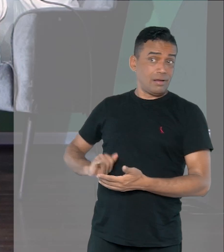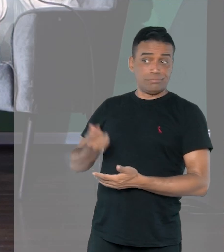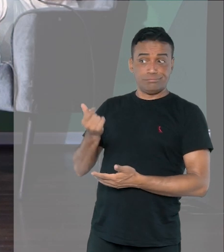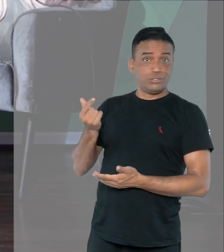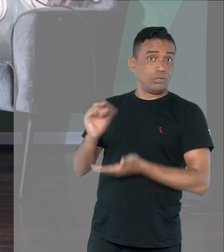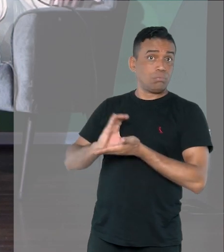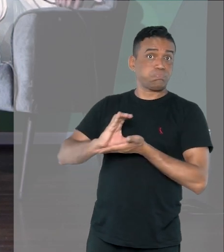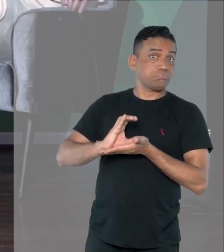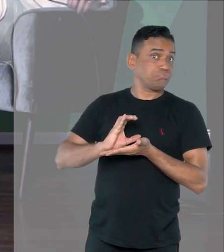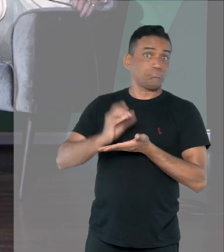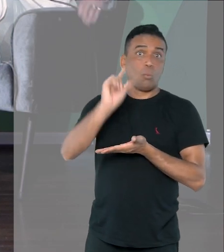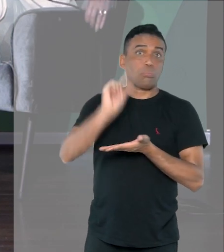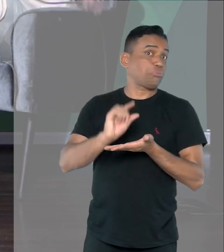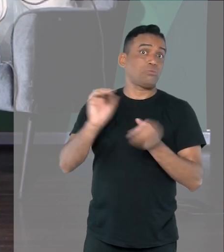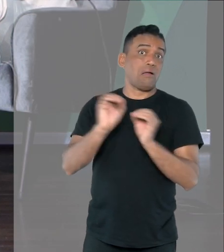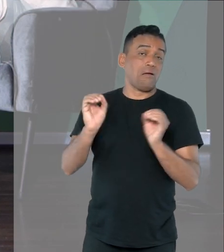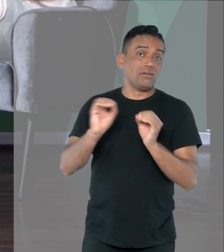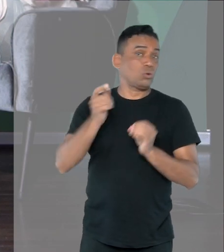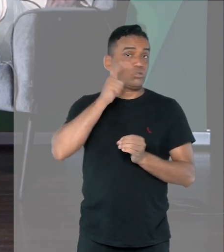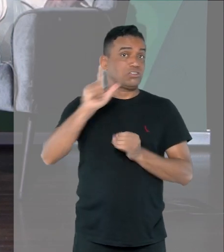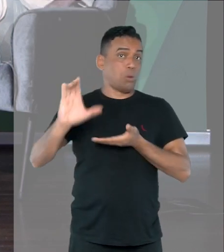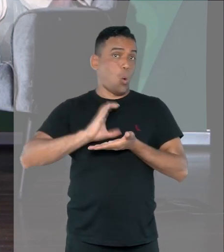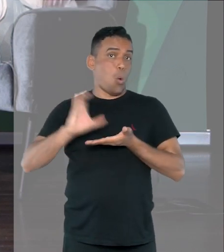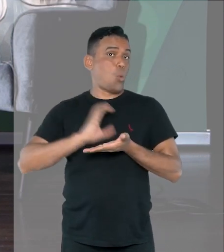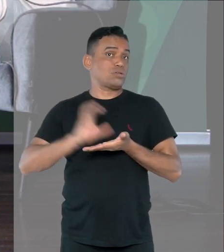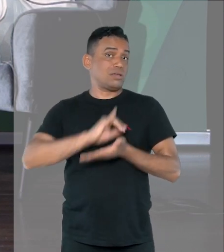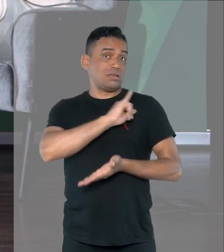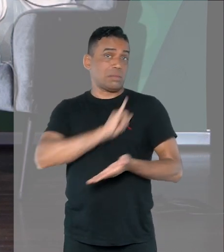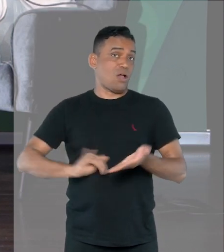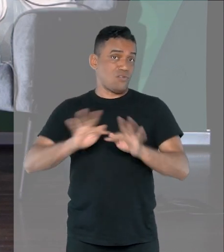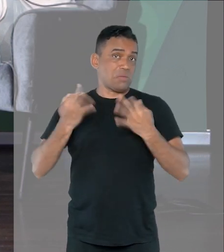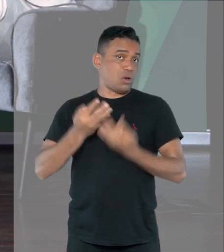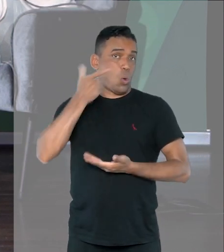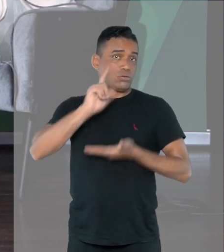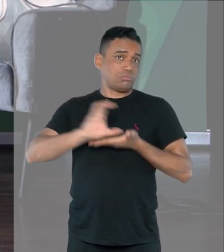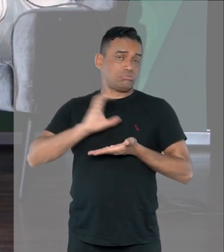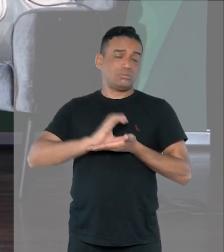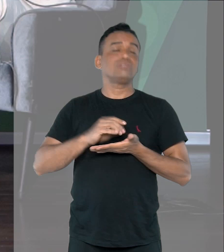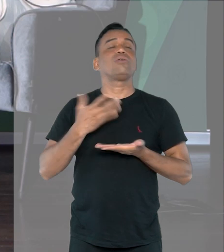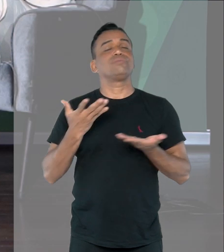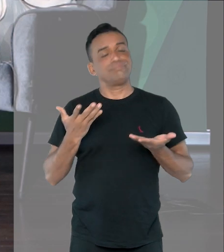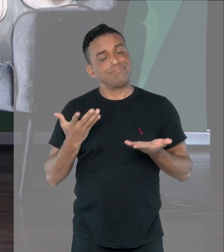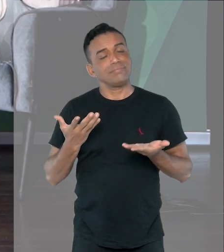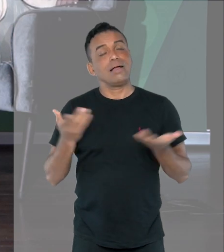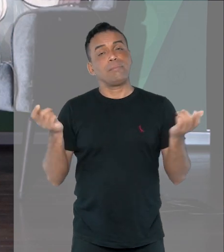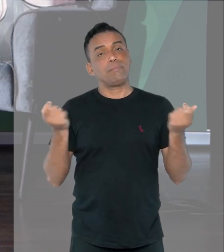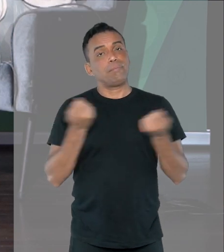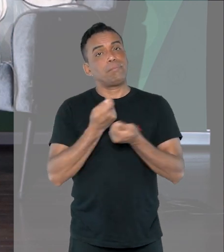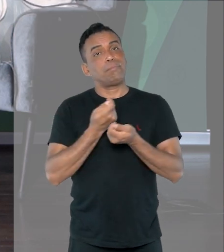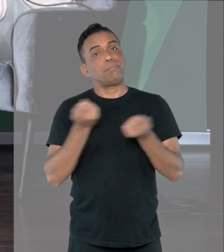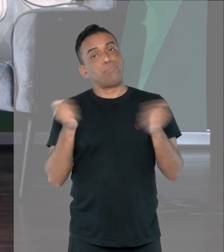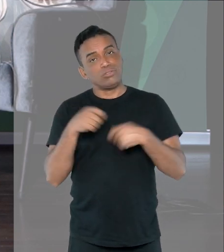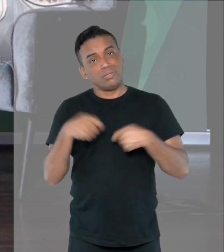conseguiam arrecadar dinheiro. Então, esse foi um dos problemas também que, de alguma maneira, fragilizou a possibilidade de